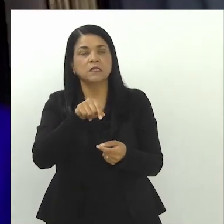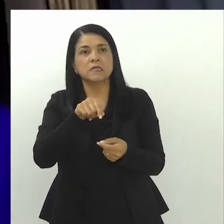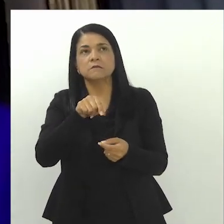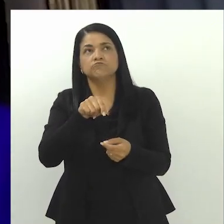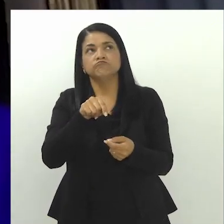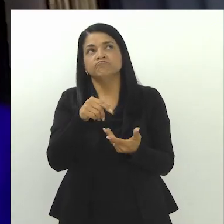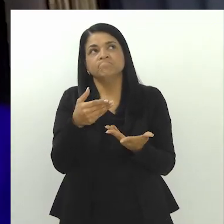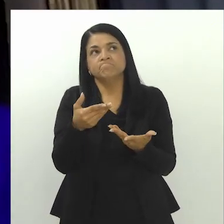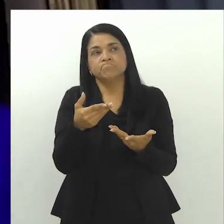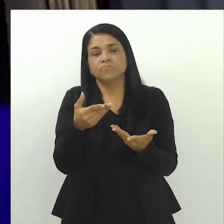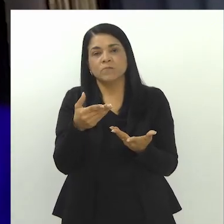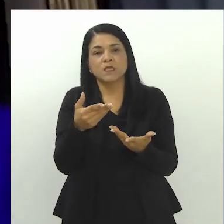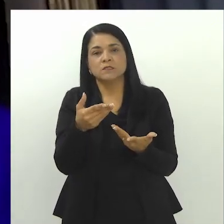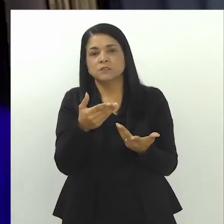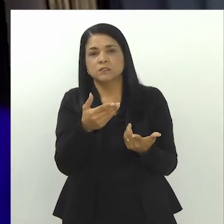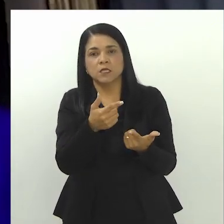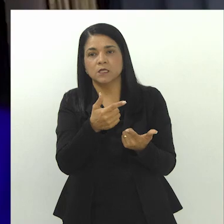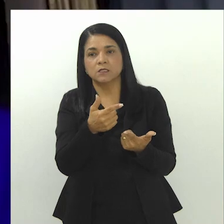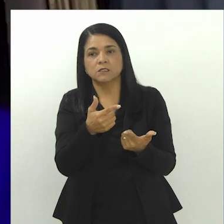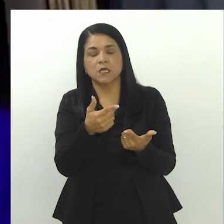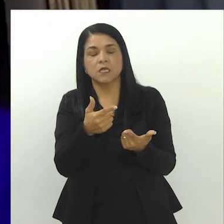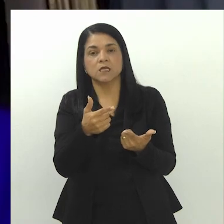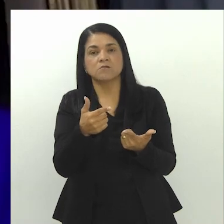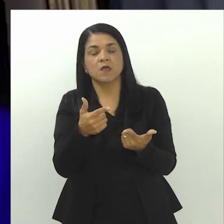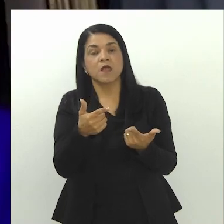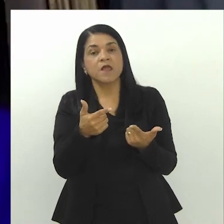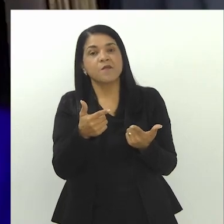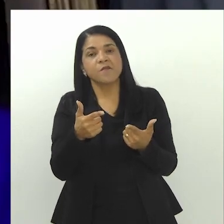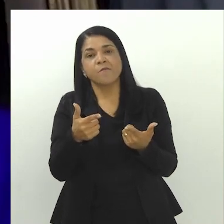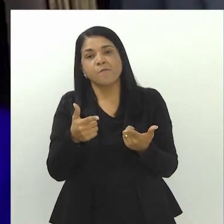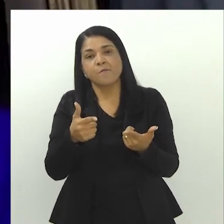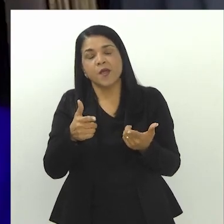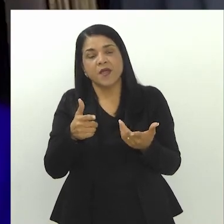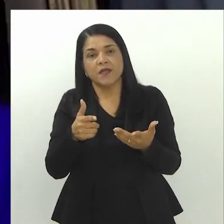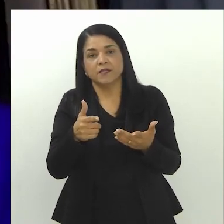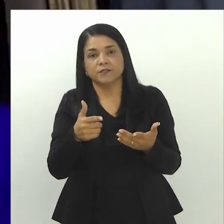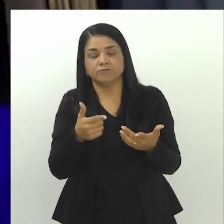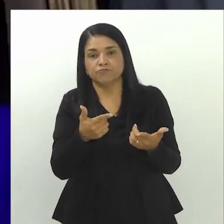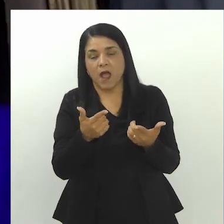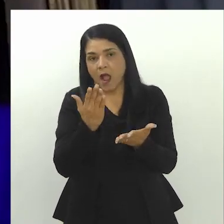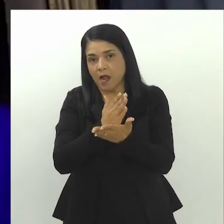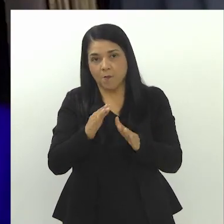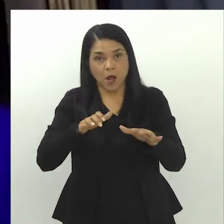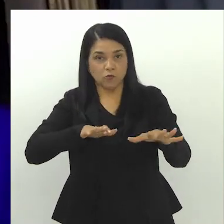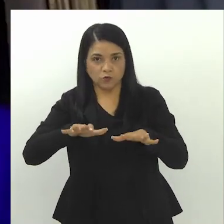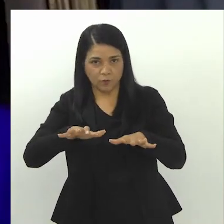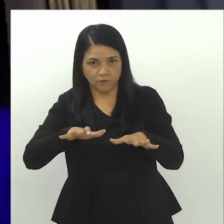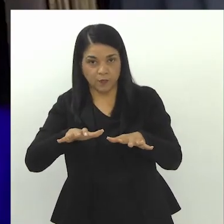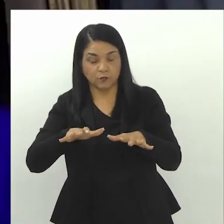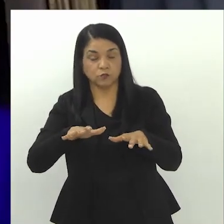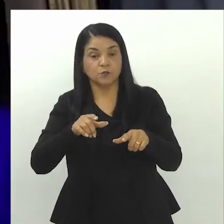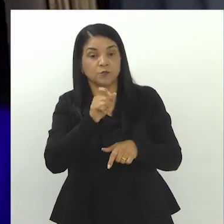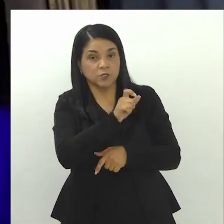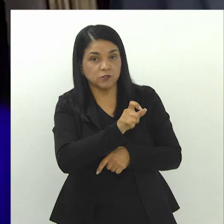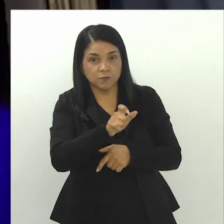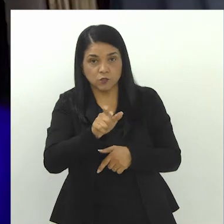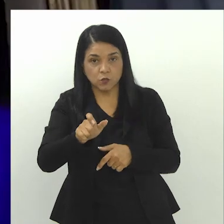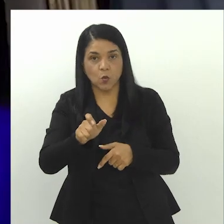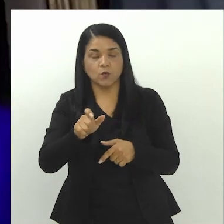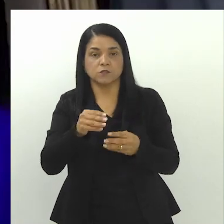sem descreditar ou sem desmobilizar as pessoas que hoje são